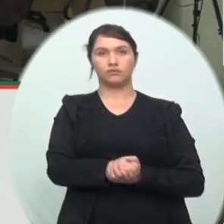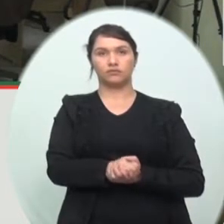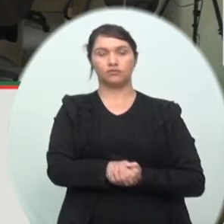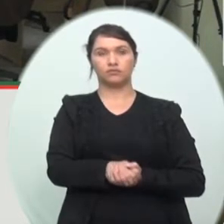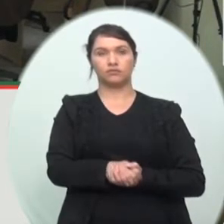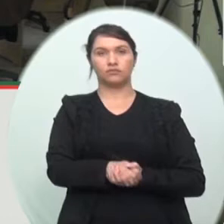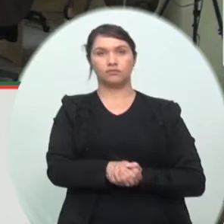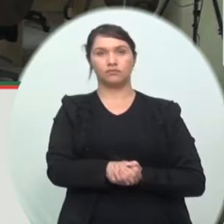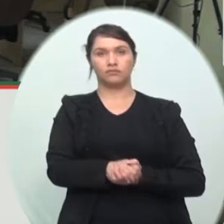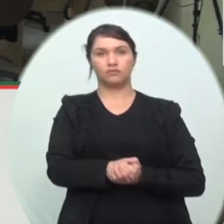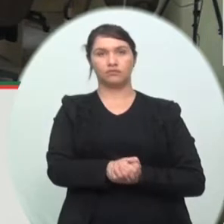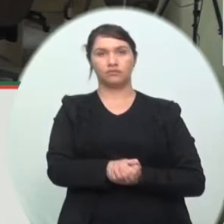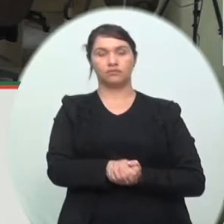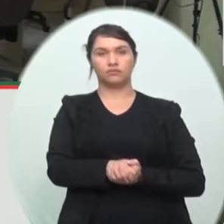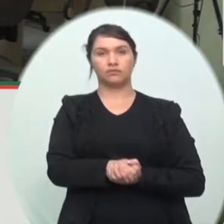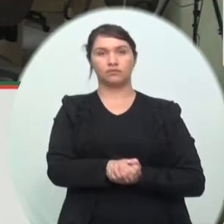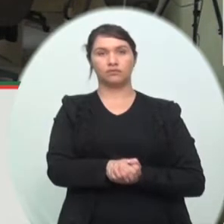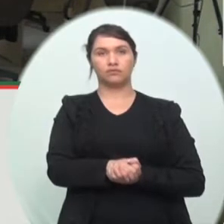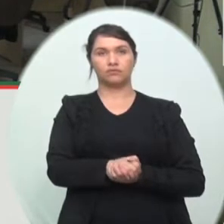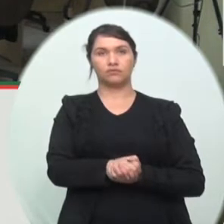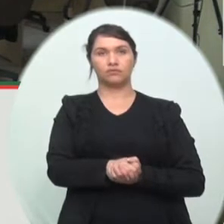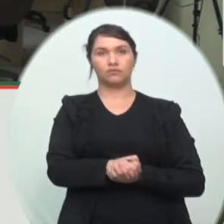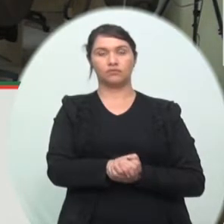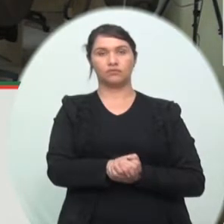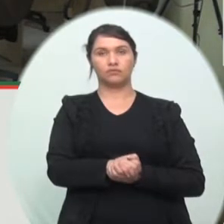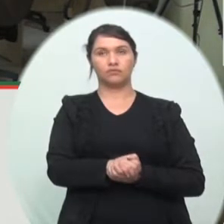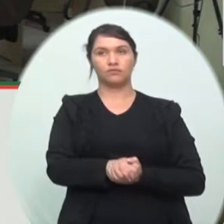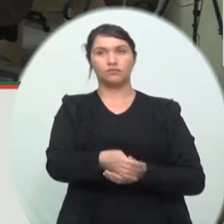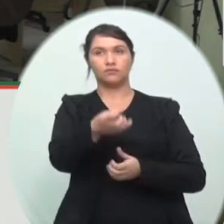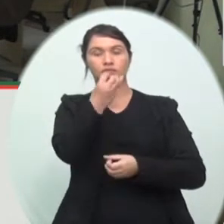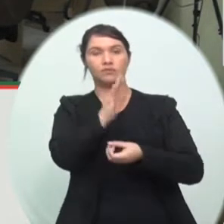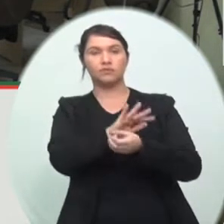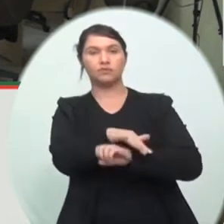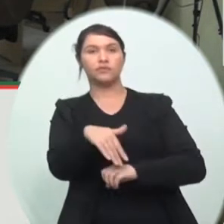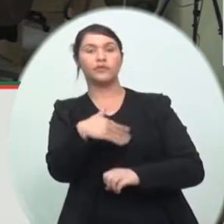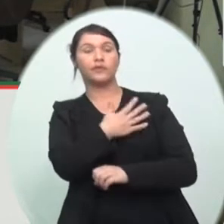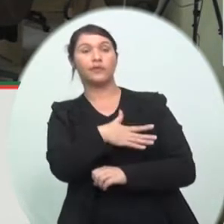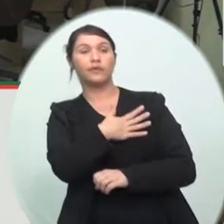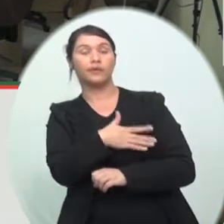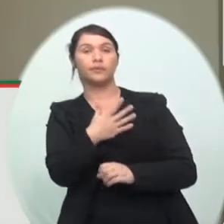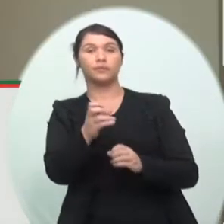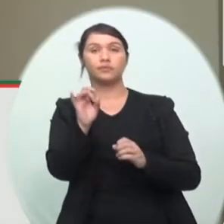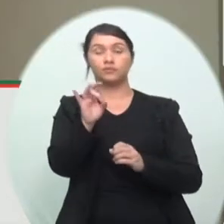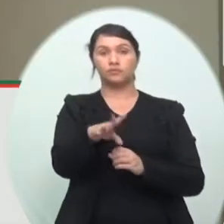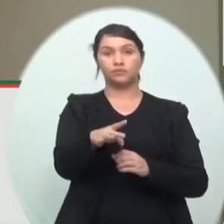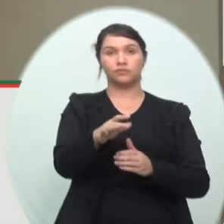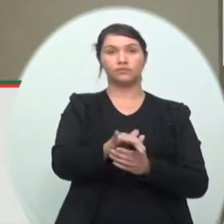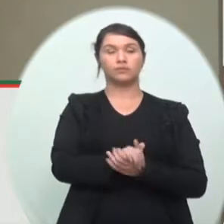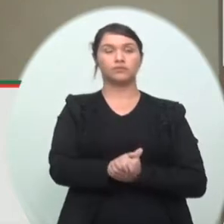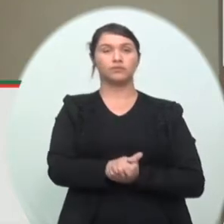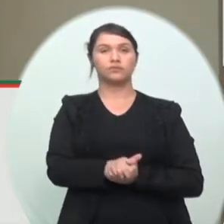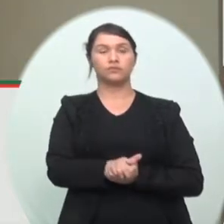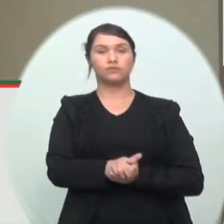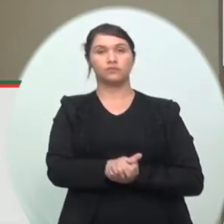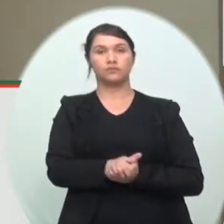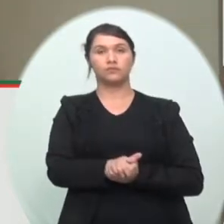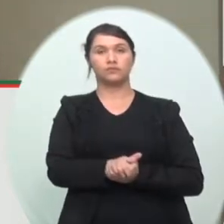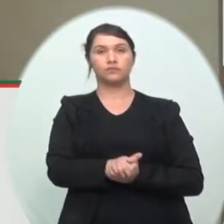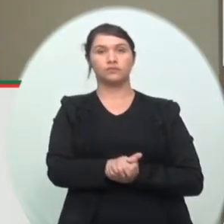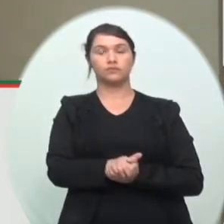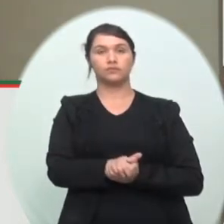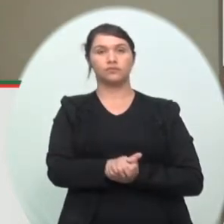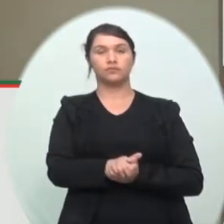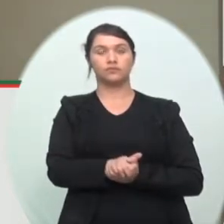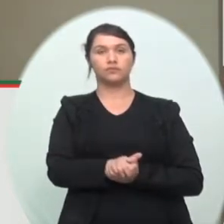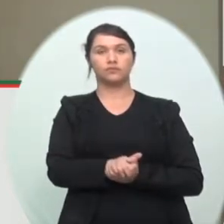Senhor presidente, público, senhores vereadores, boa noite. Apenas para fazer um registro, no último sábado foi inaugurado